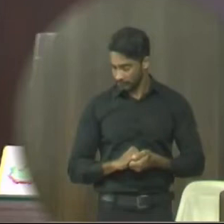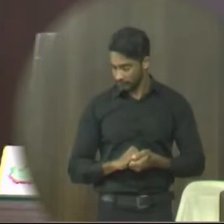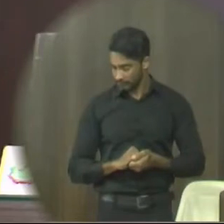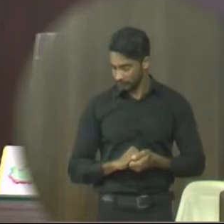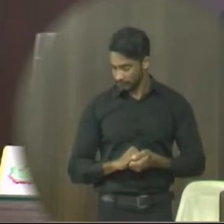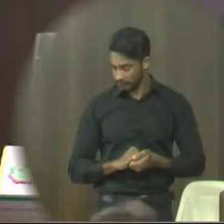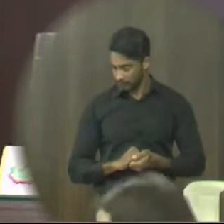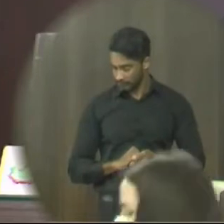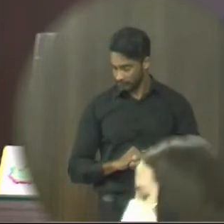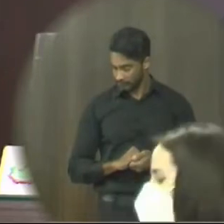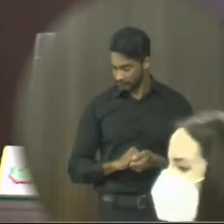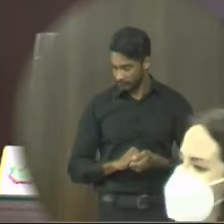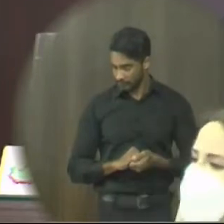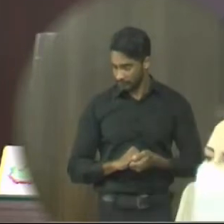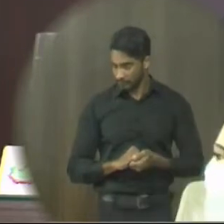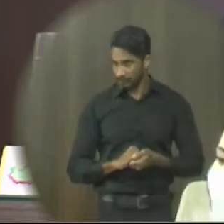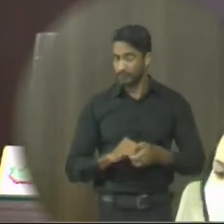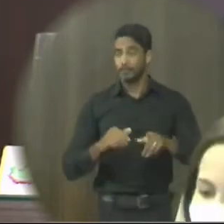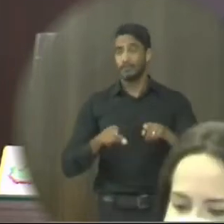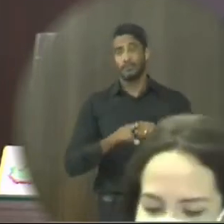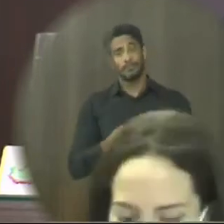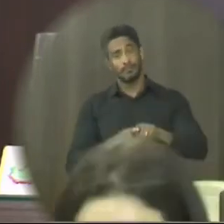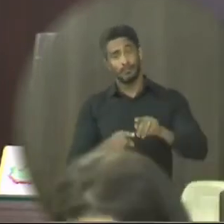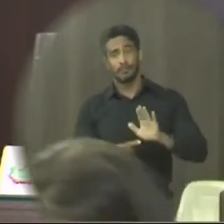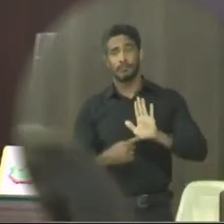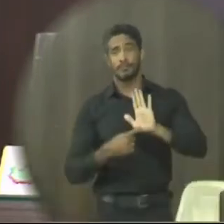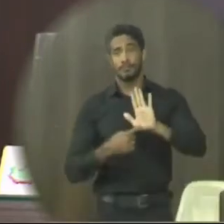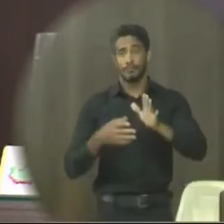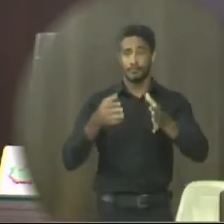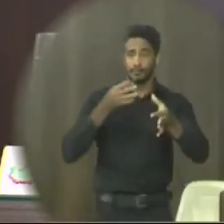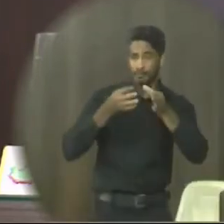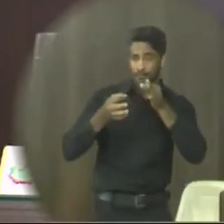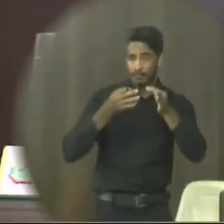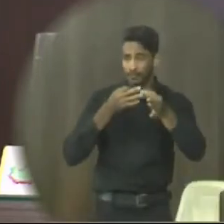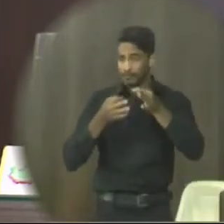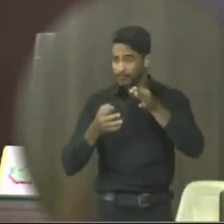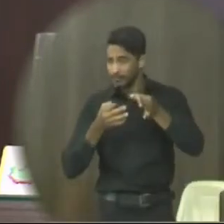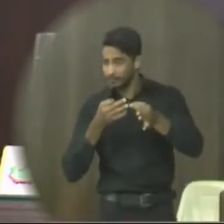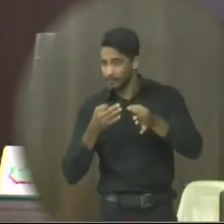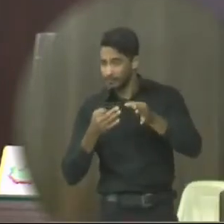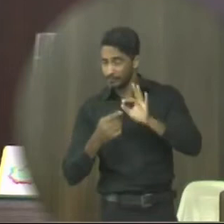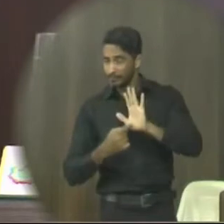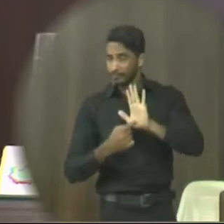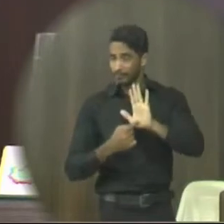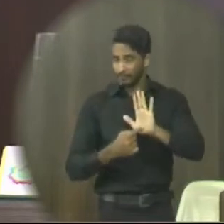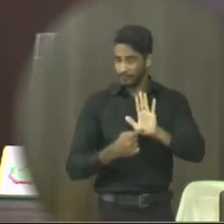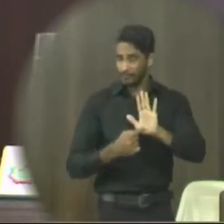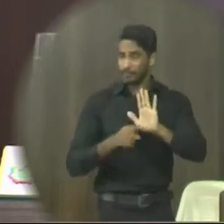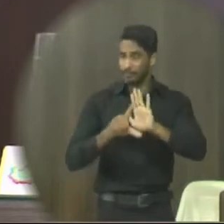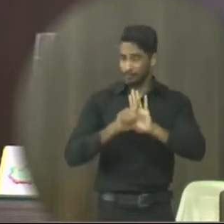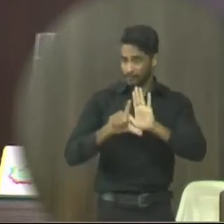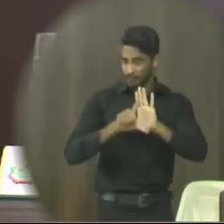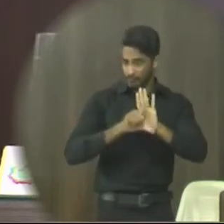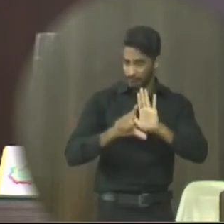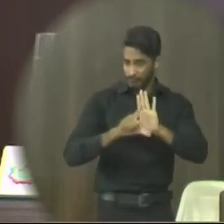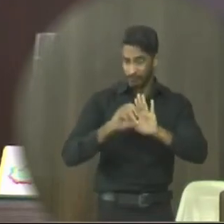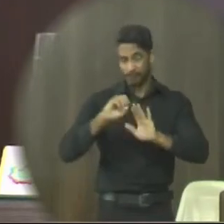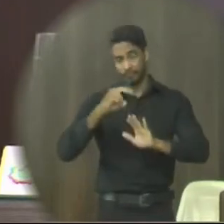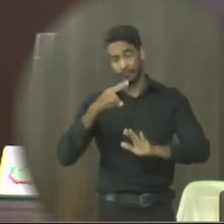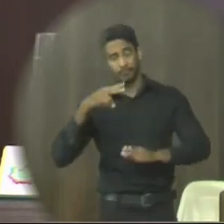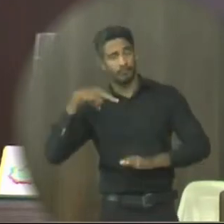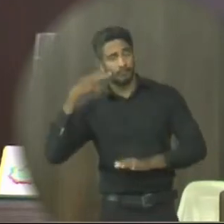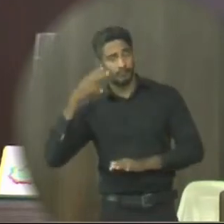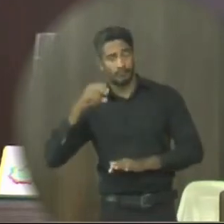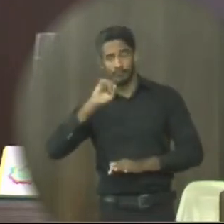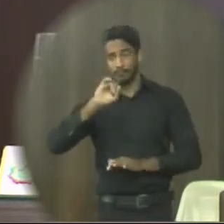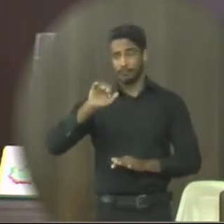Localidades janaúbenses e apresentações de sugestões a serem apresentadas pelos legislativos ou pelos vereadores de